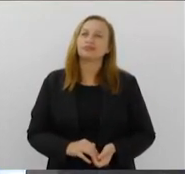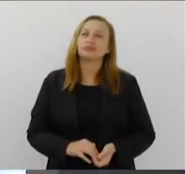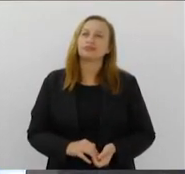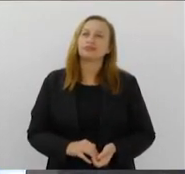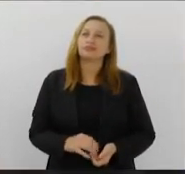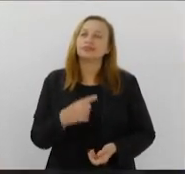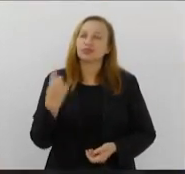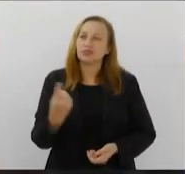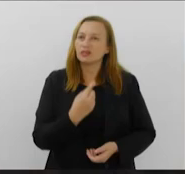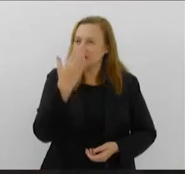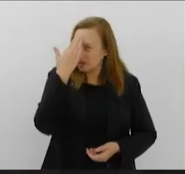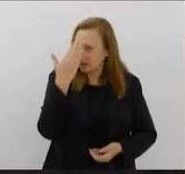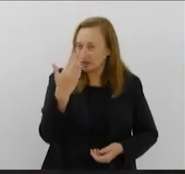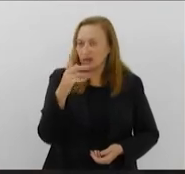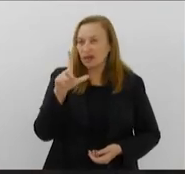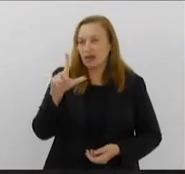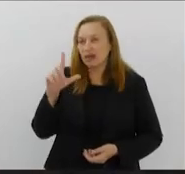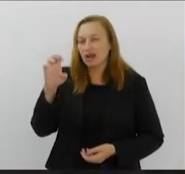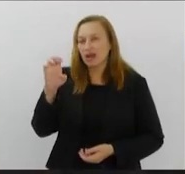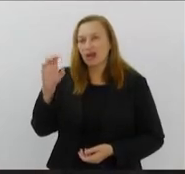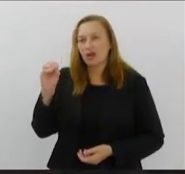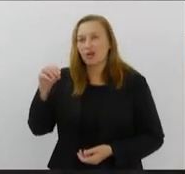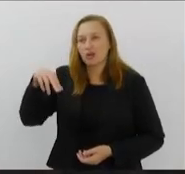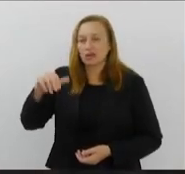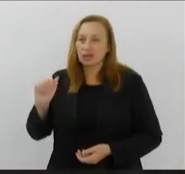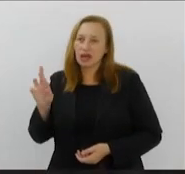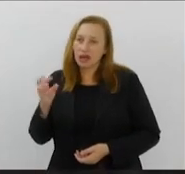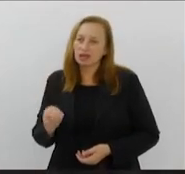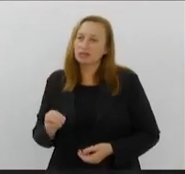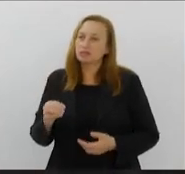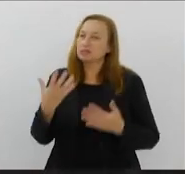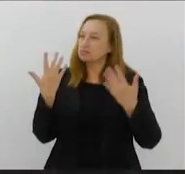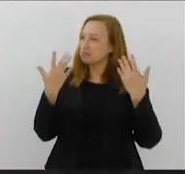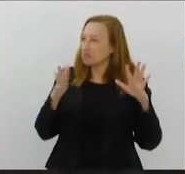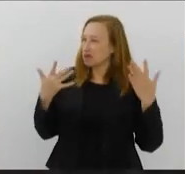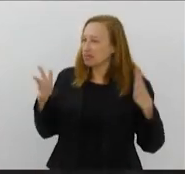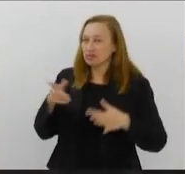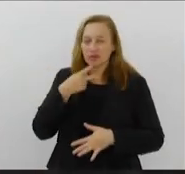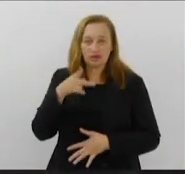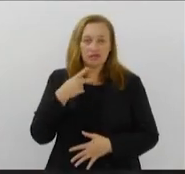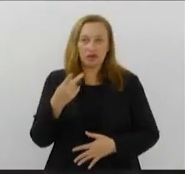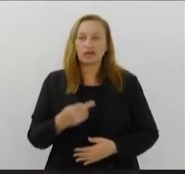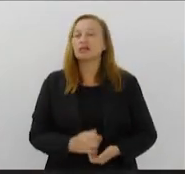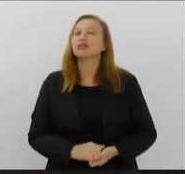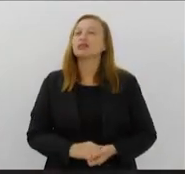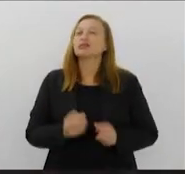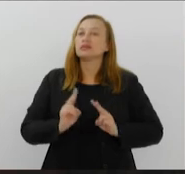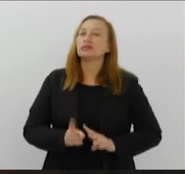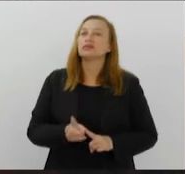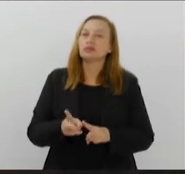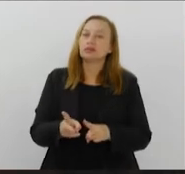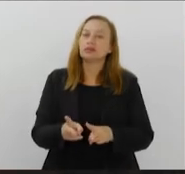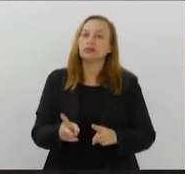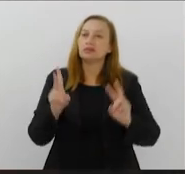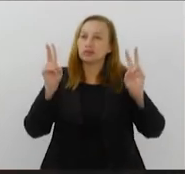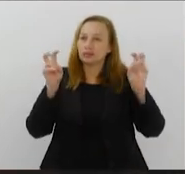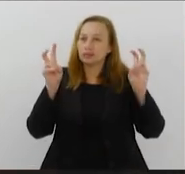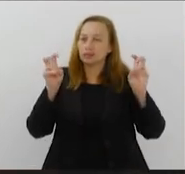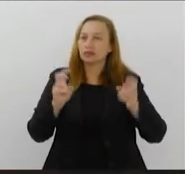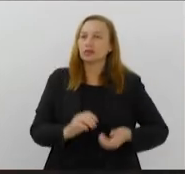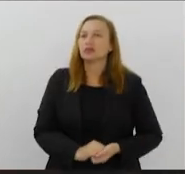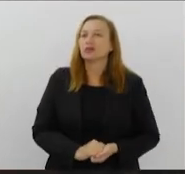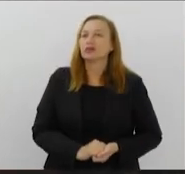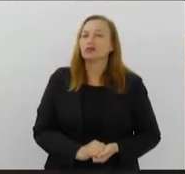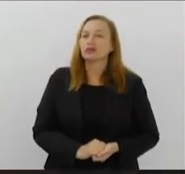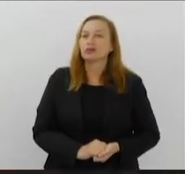Nós que agradecemos, Leonardo. Parabéns pela fala brilhante. E, para dar continuidade ao tema,